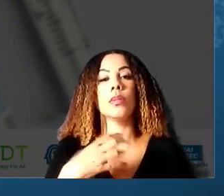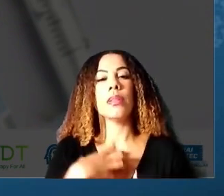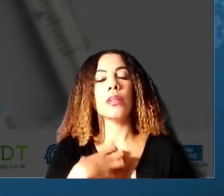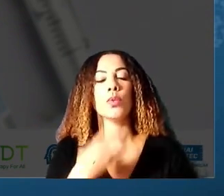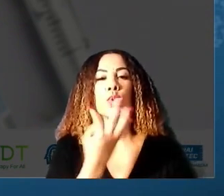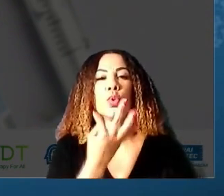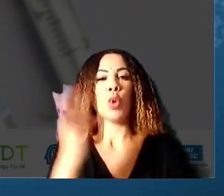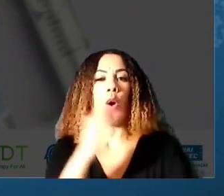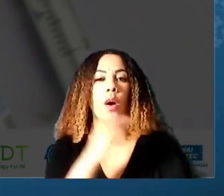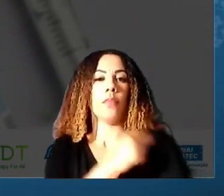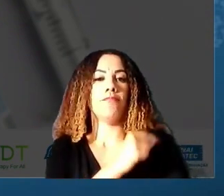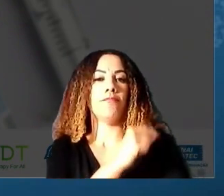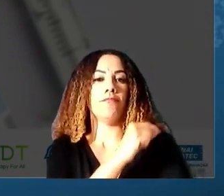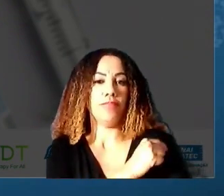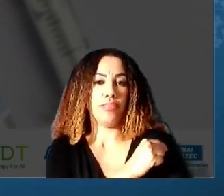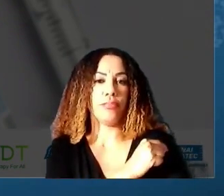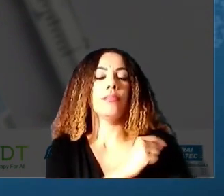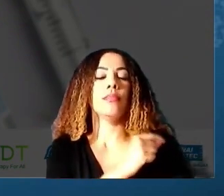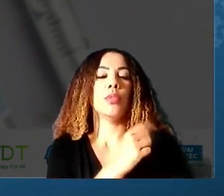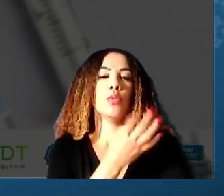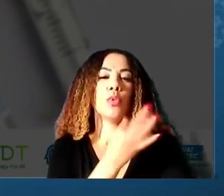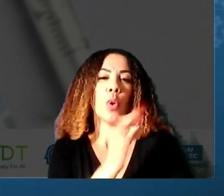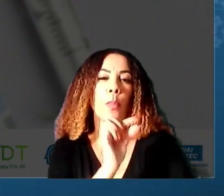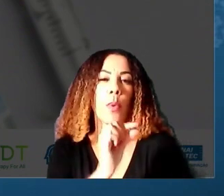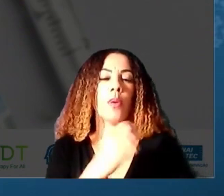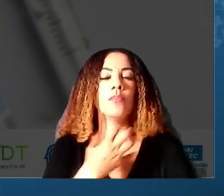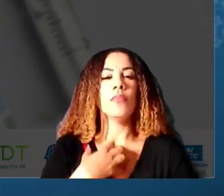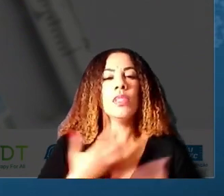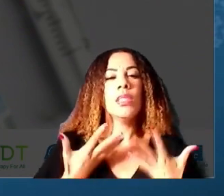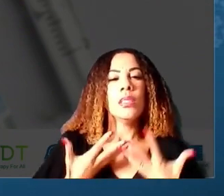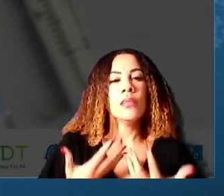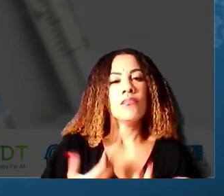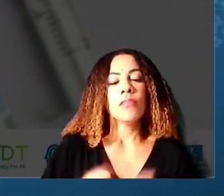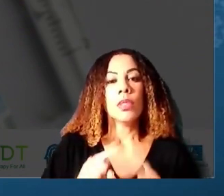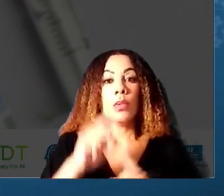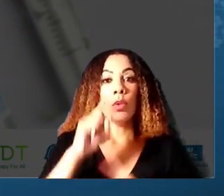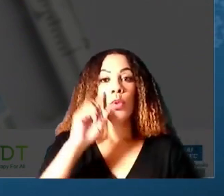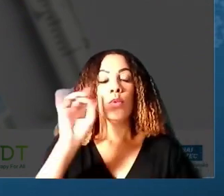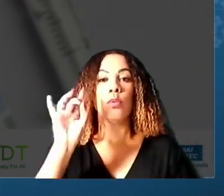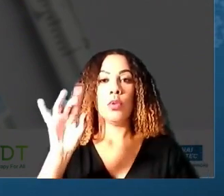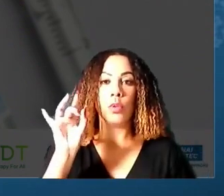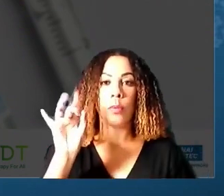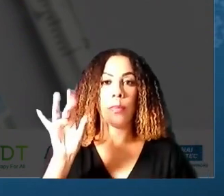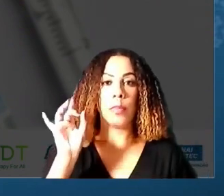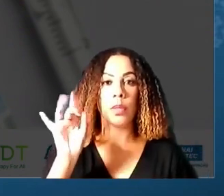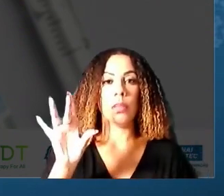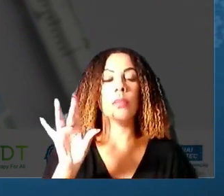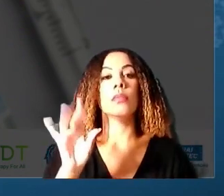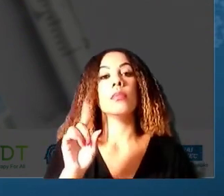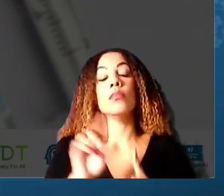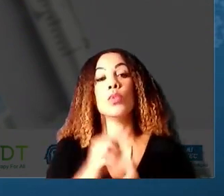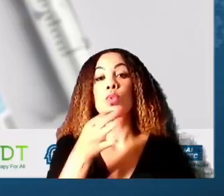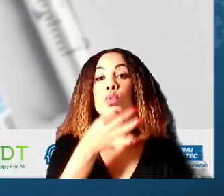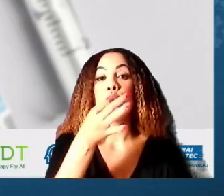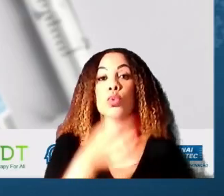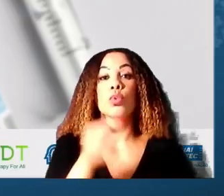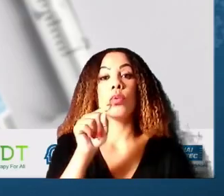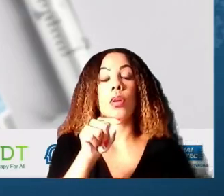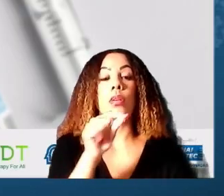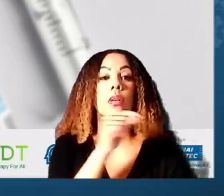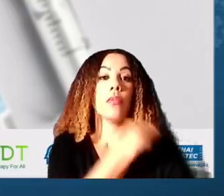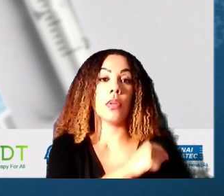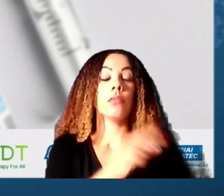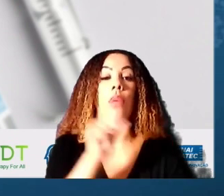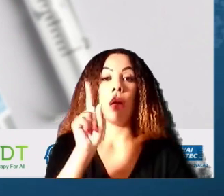no local de administração, fadiga e dor de cabeça. e sugere que essa vacina